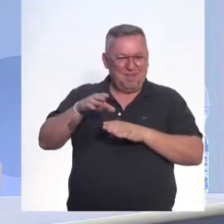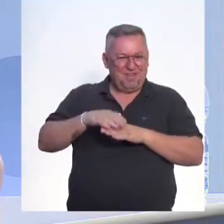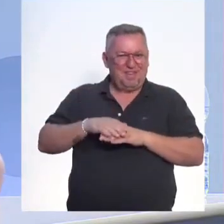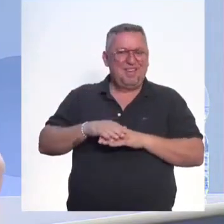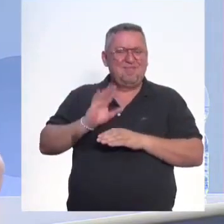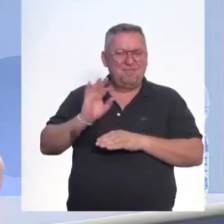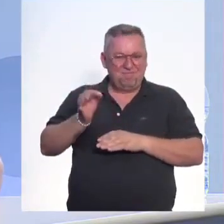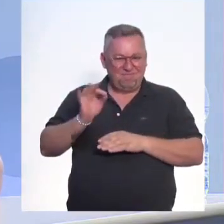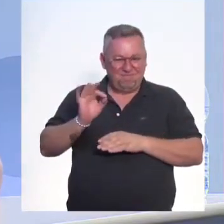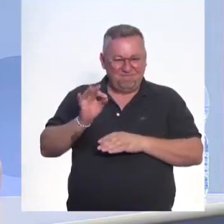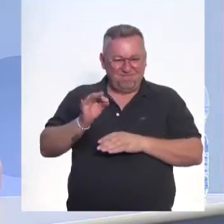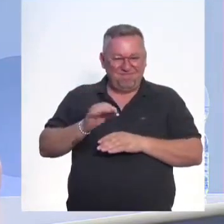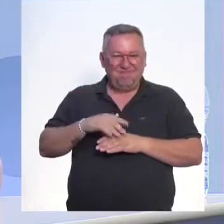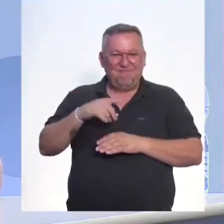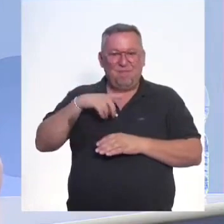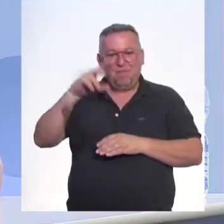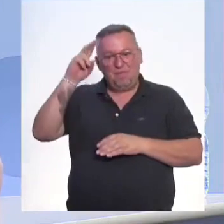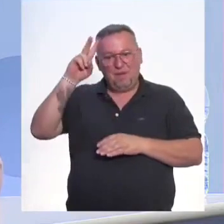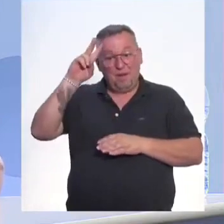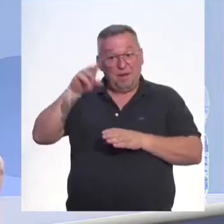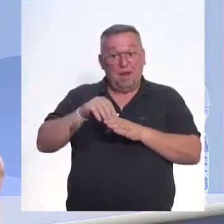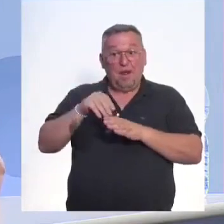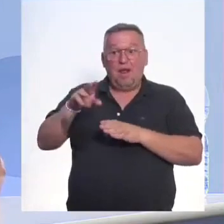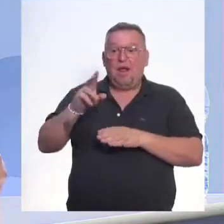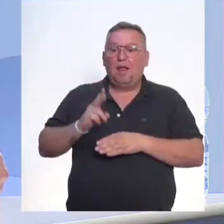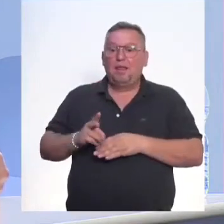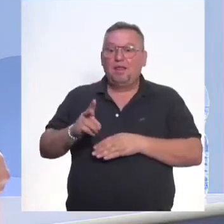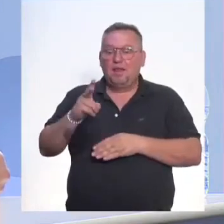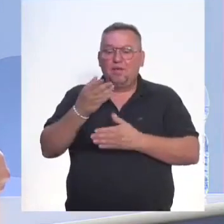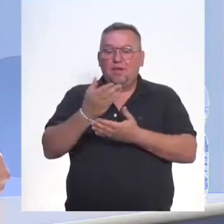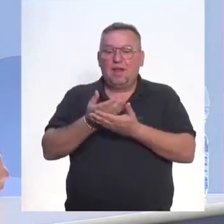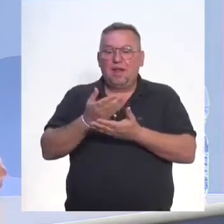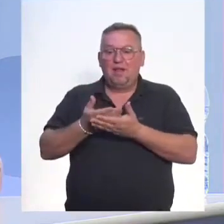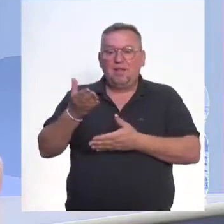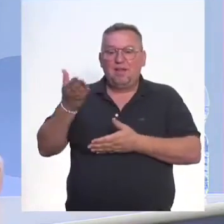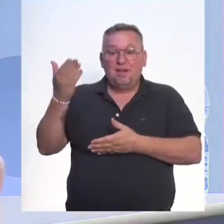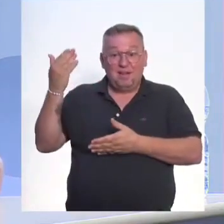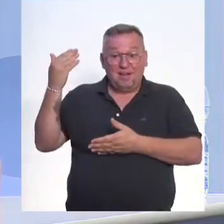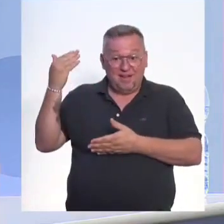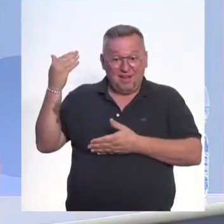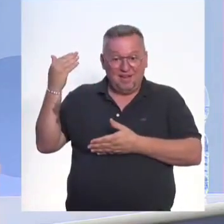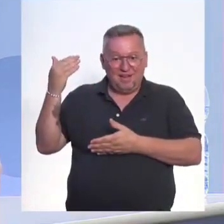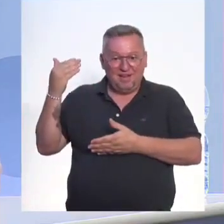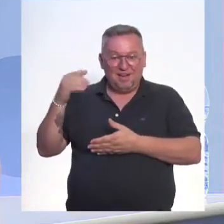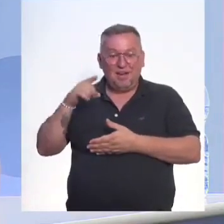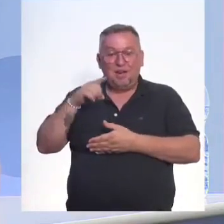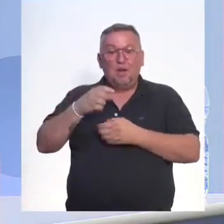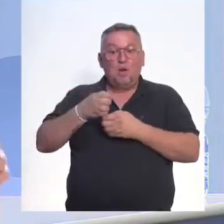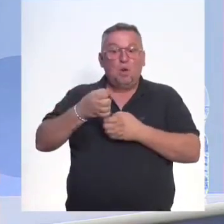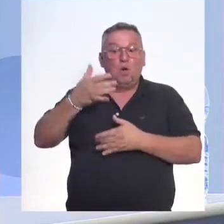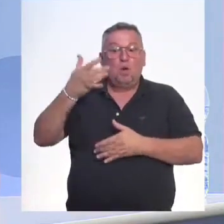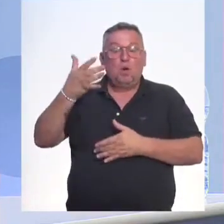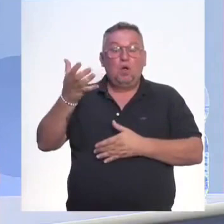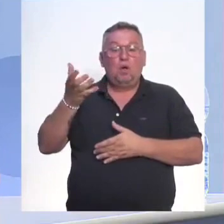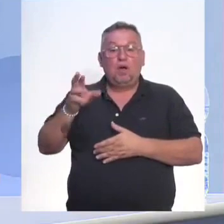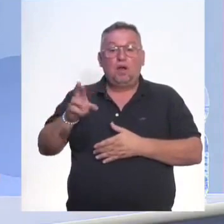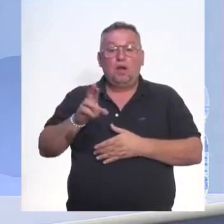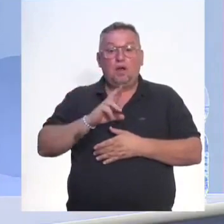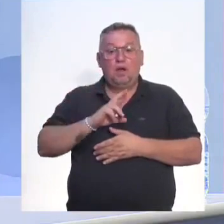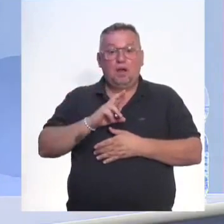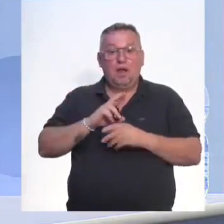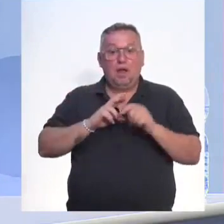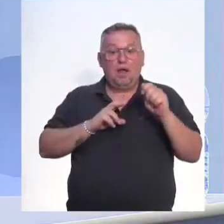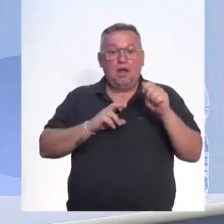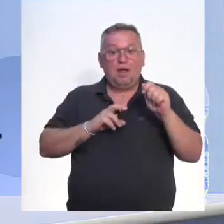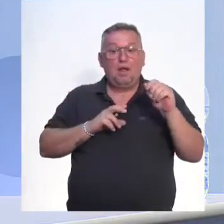Isso mesmo. Tem que lembrar da dica sempre das aulas anteriores. Então, lá no chat, eu quero a resposta da